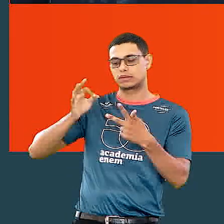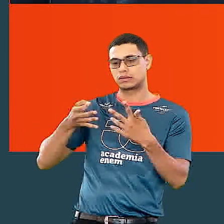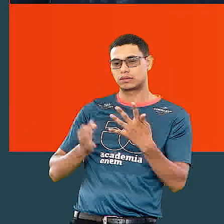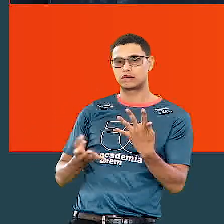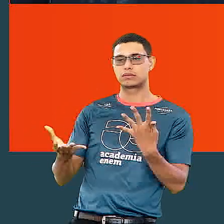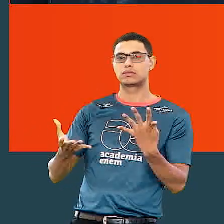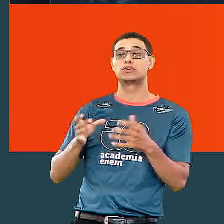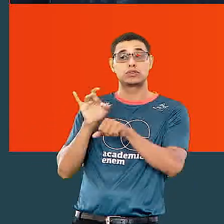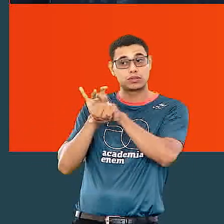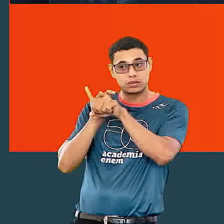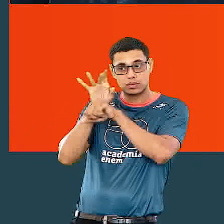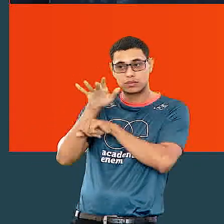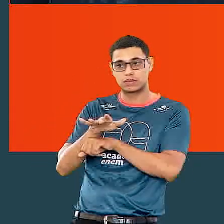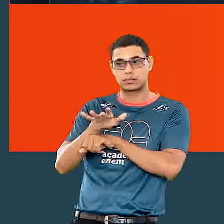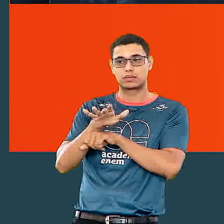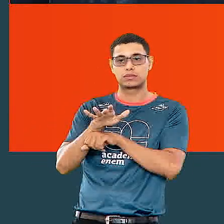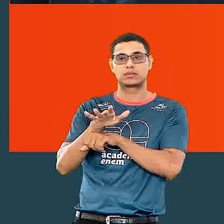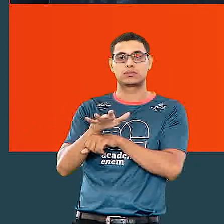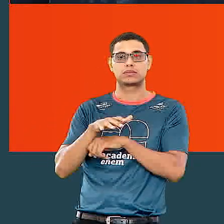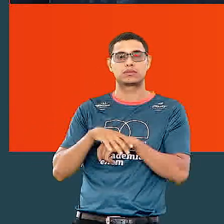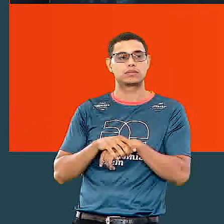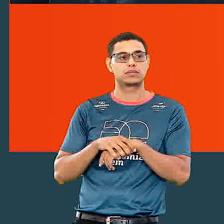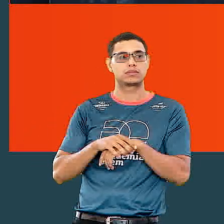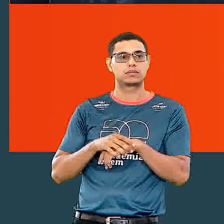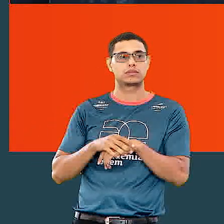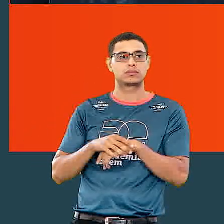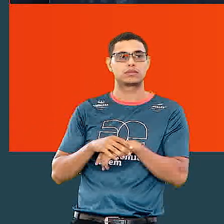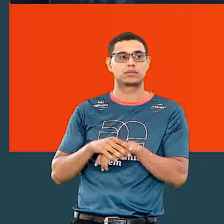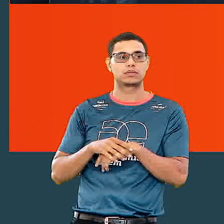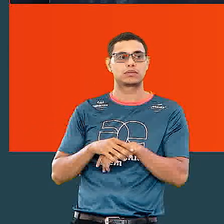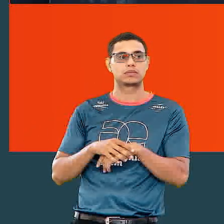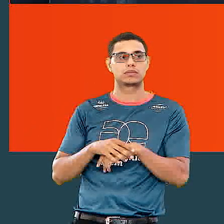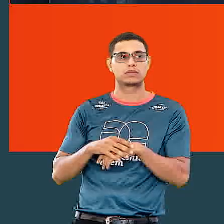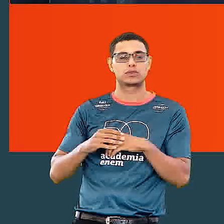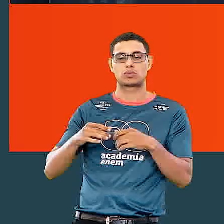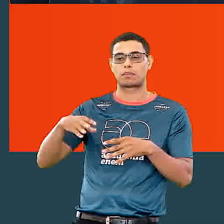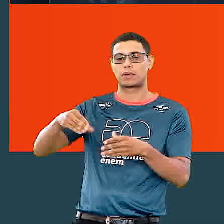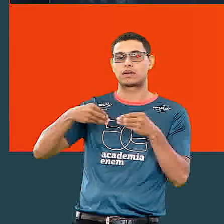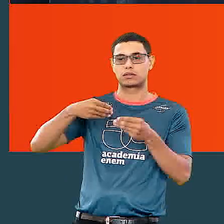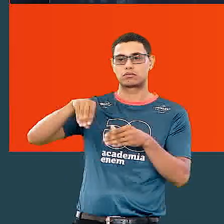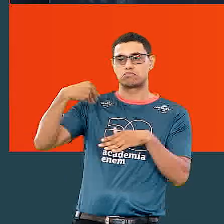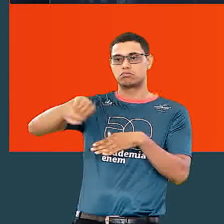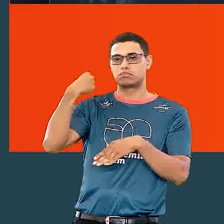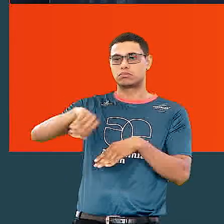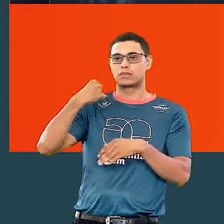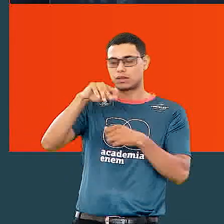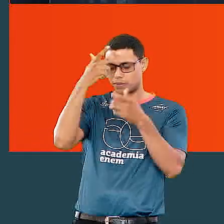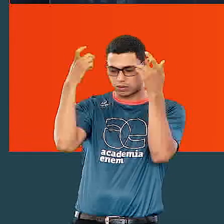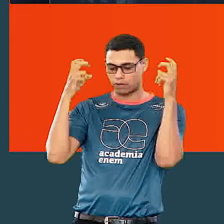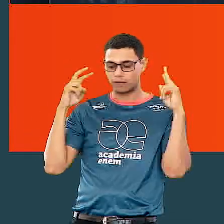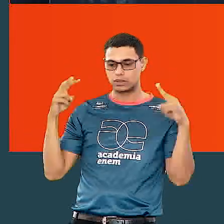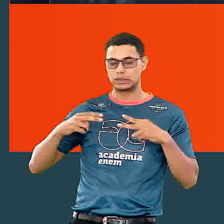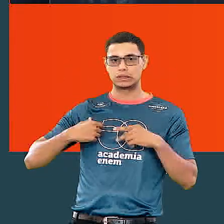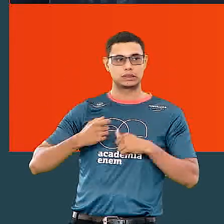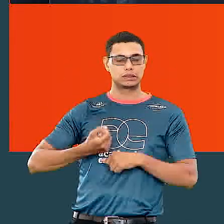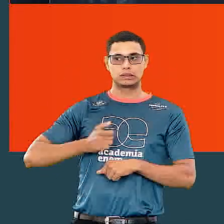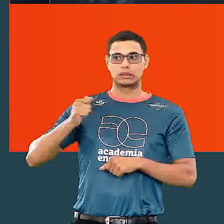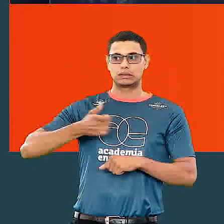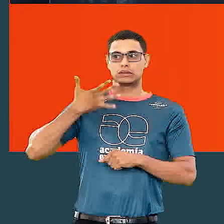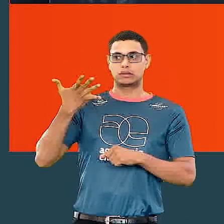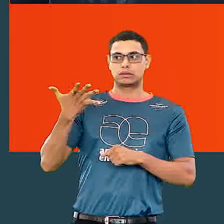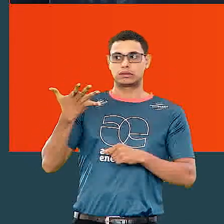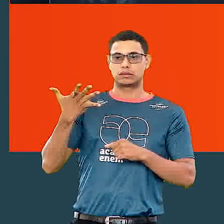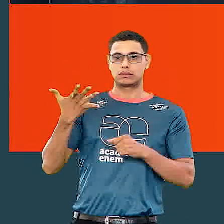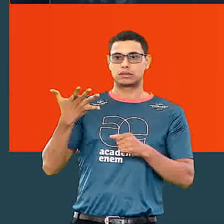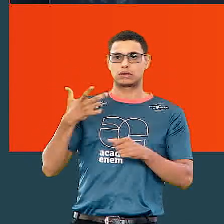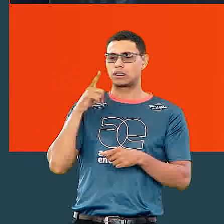tá? Pega ela e faz assim, balança para fazer barulho. Que é para o concorrente olhar para o lado e falar: vale, meu Deus.